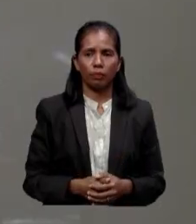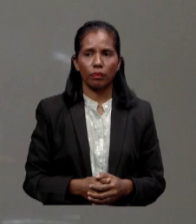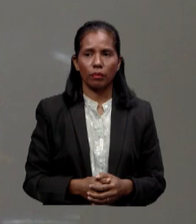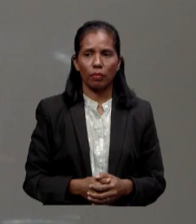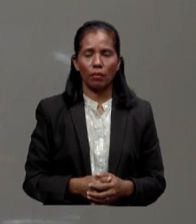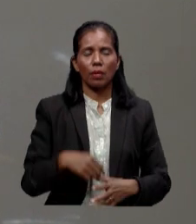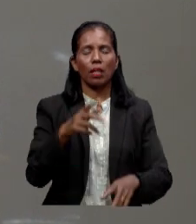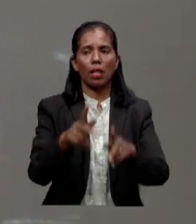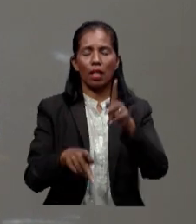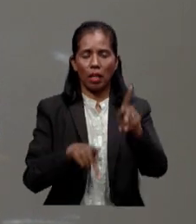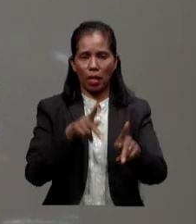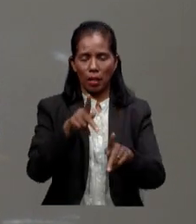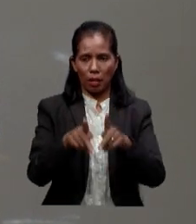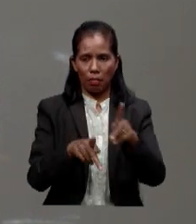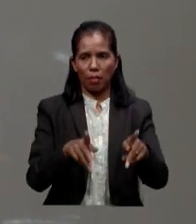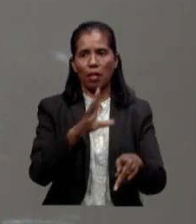povo liliu